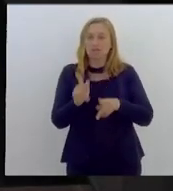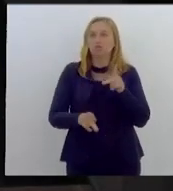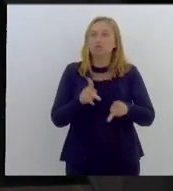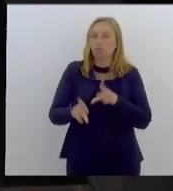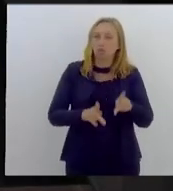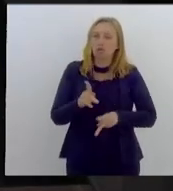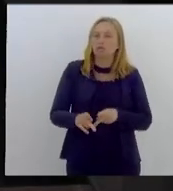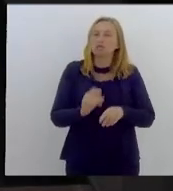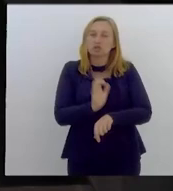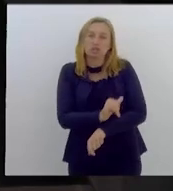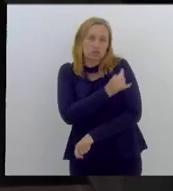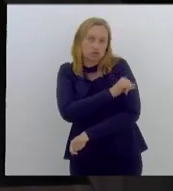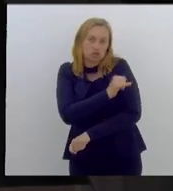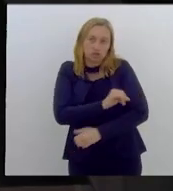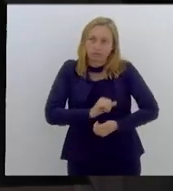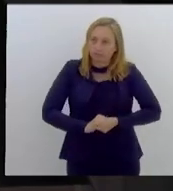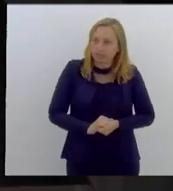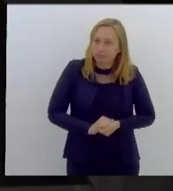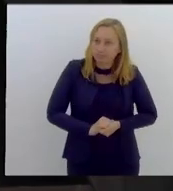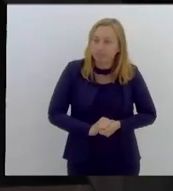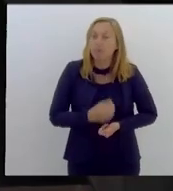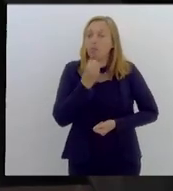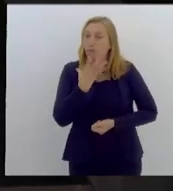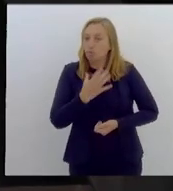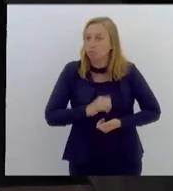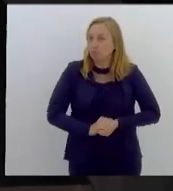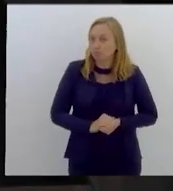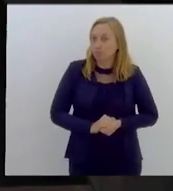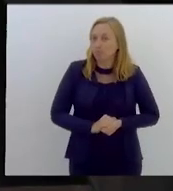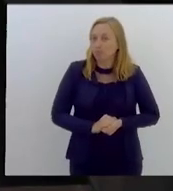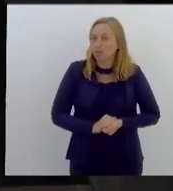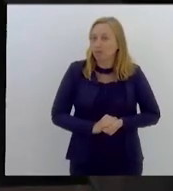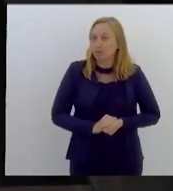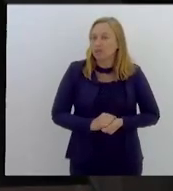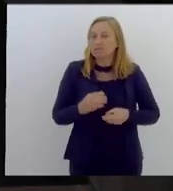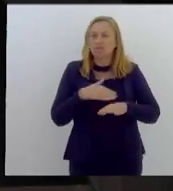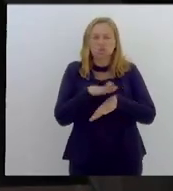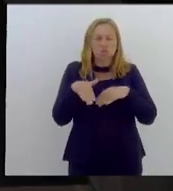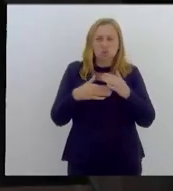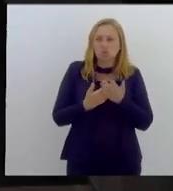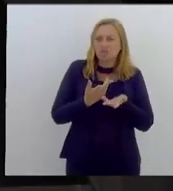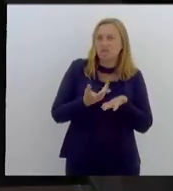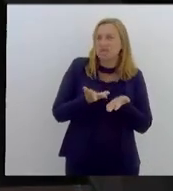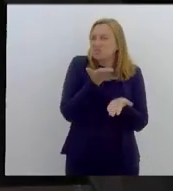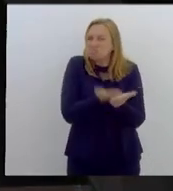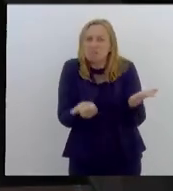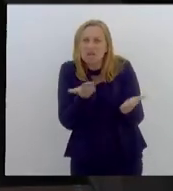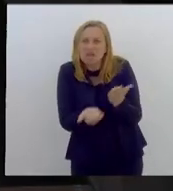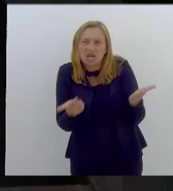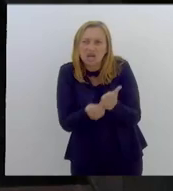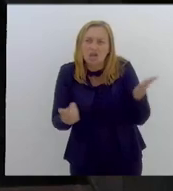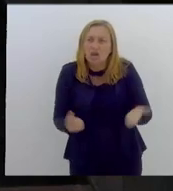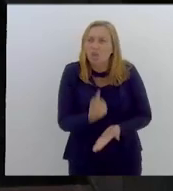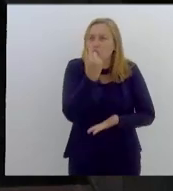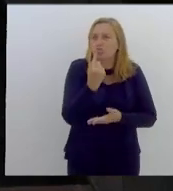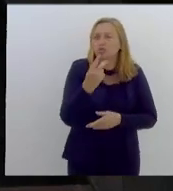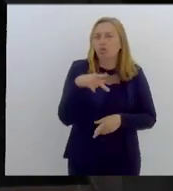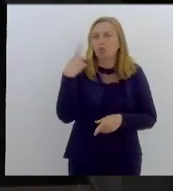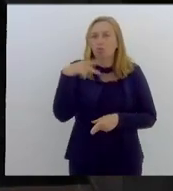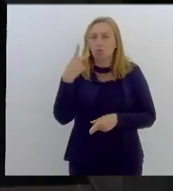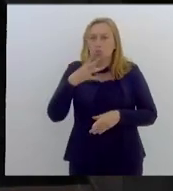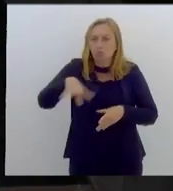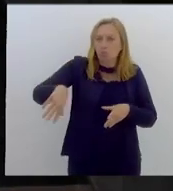população do estado do Rio de Janeiro. Bom, diante de tantas perdas, a única política que